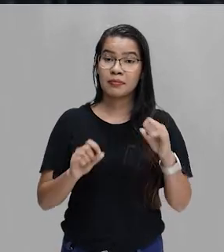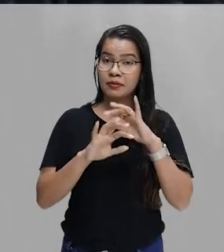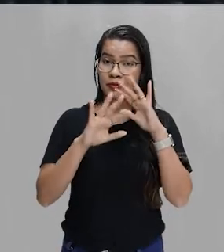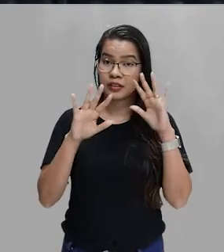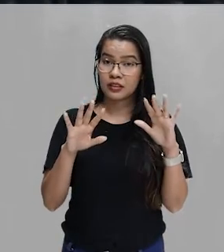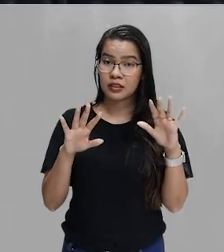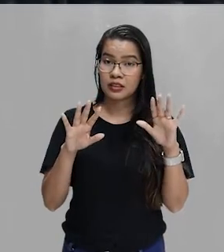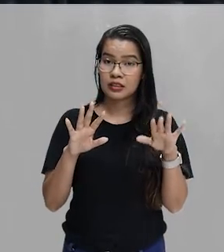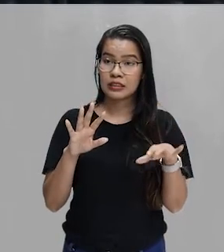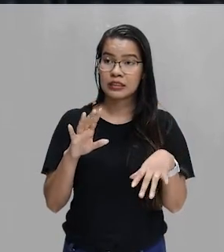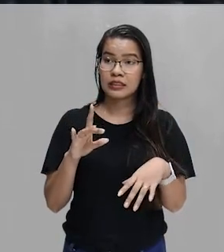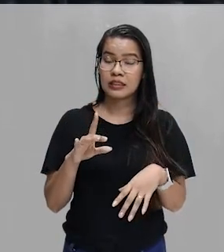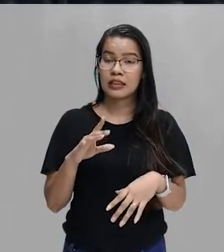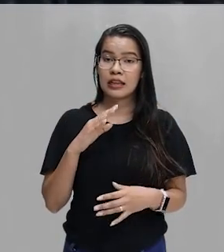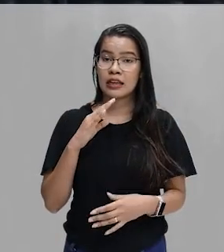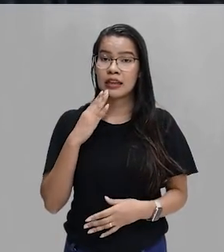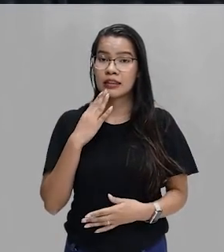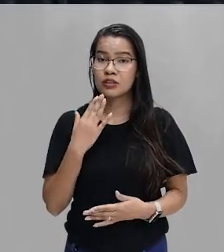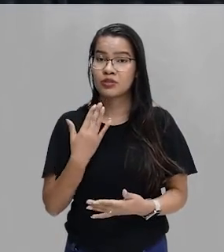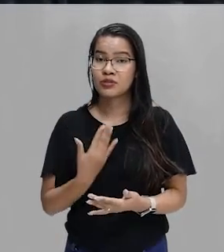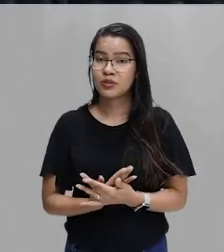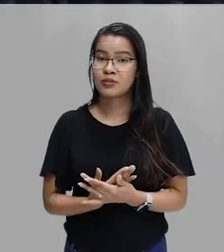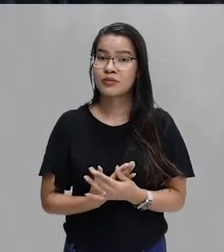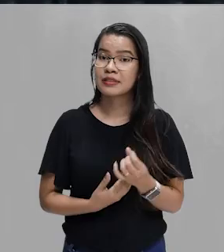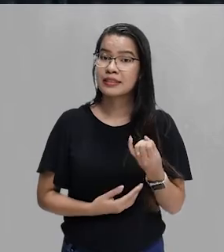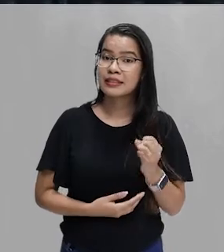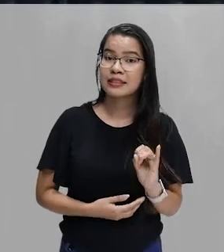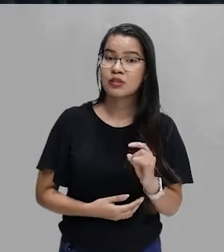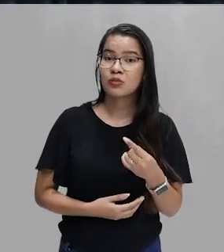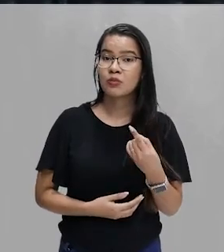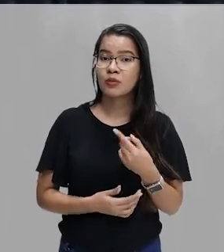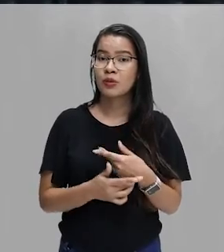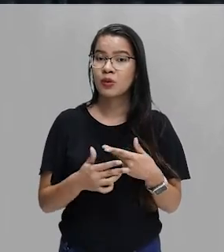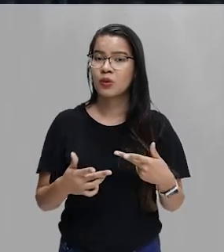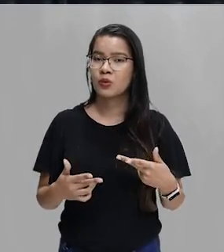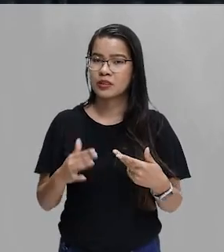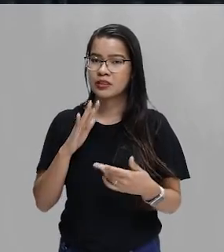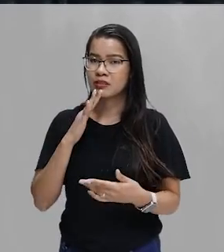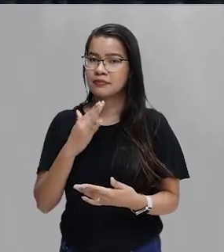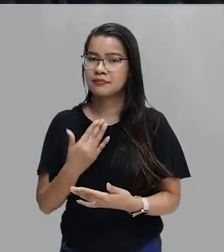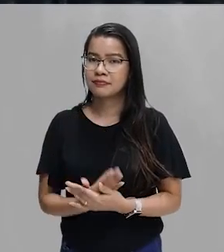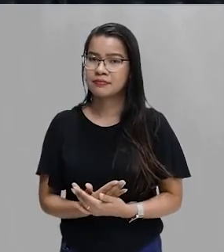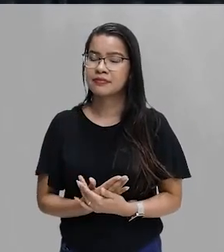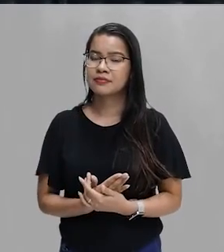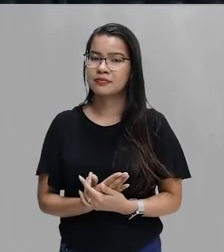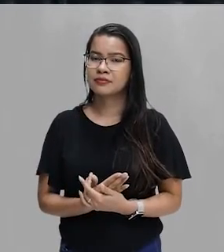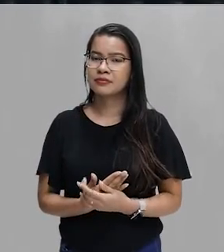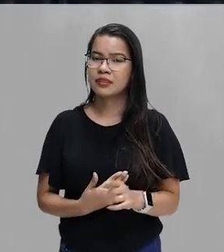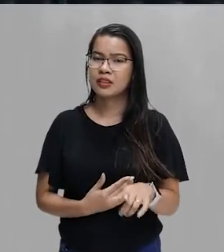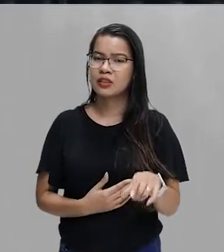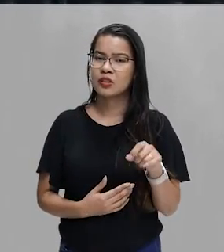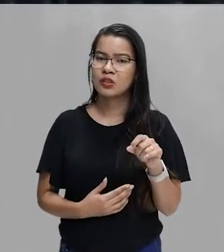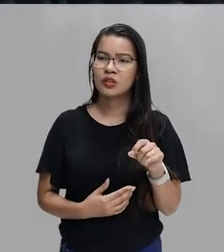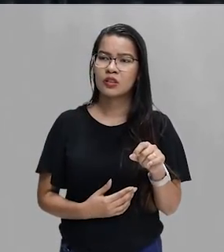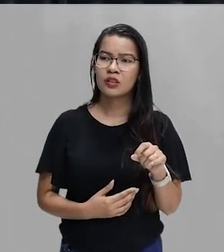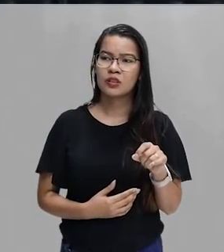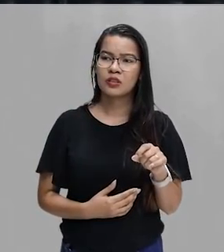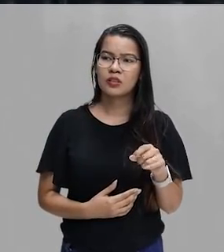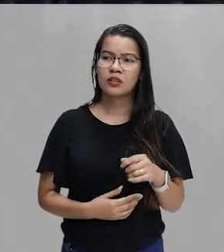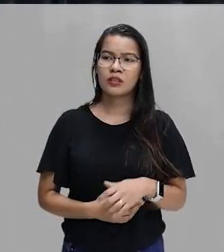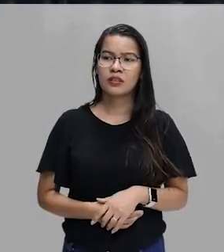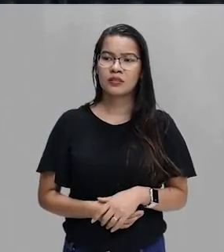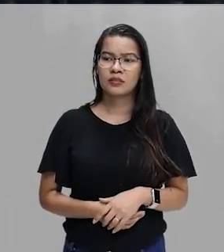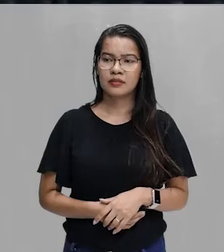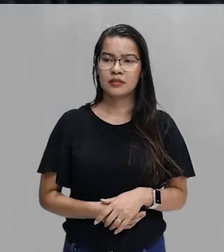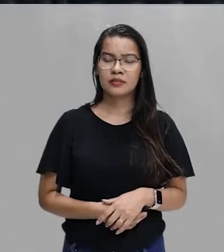claro, decidiu-se. Tá? Alguma coisa foi decidida. Eu até usei essa expressão. Alguma coisa